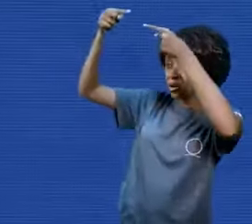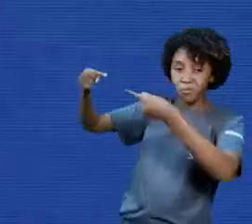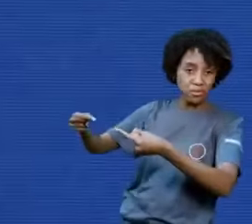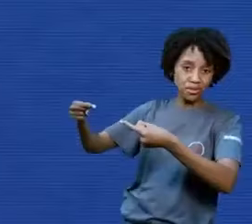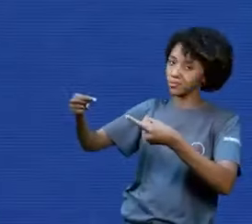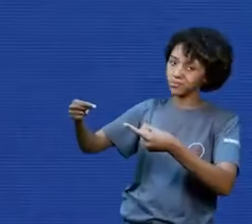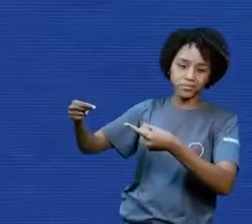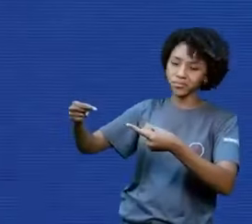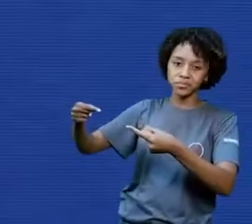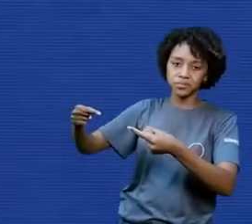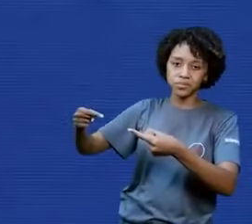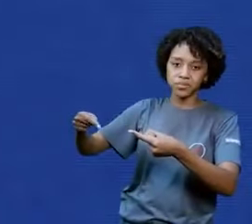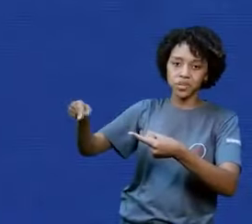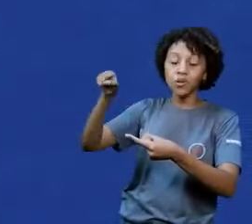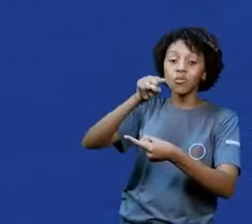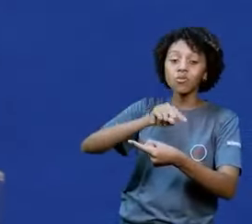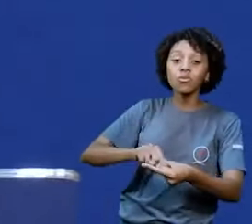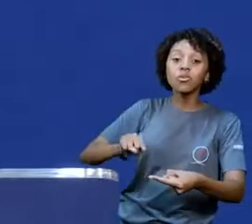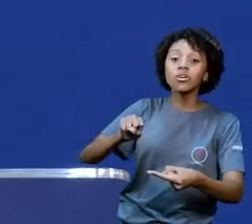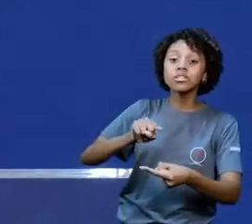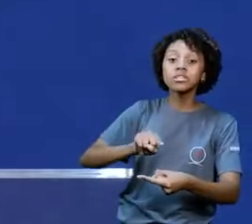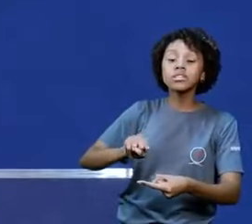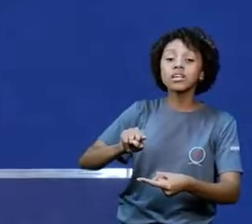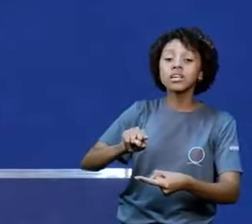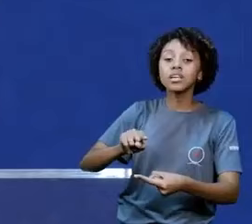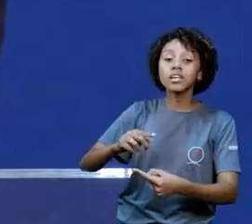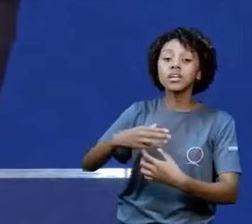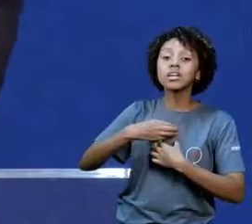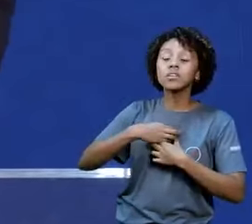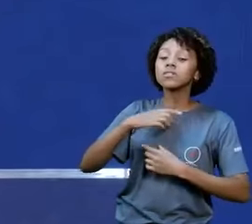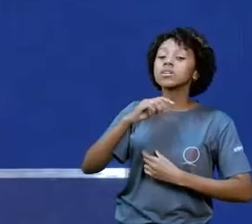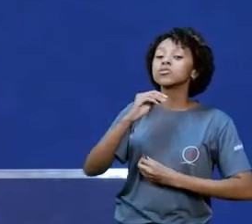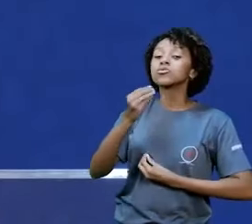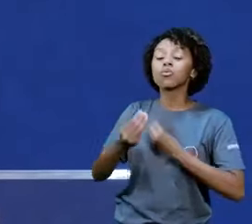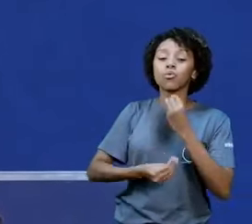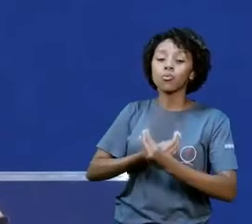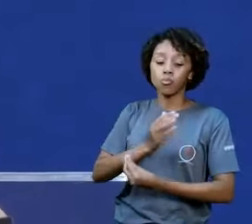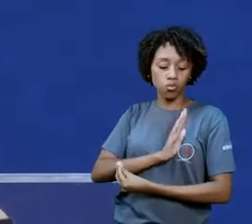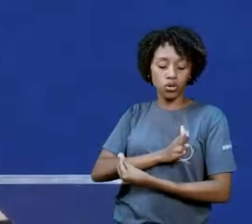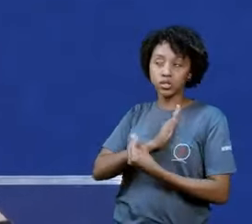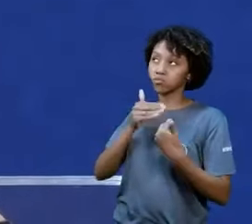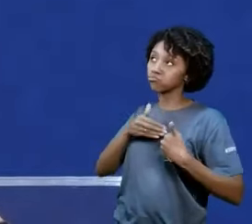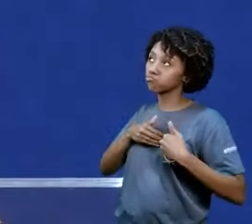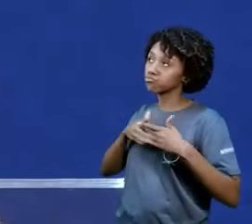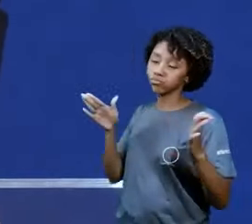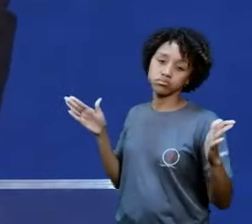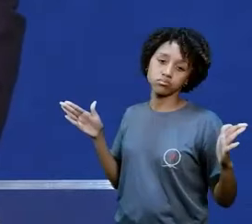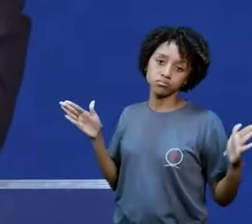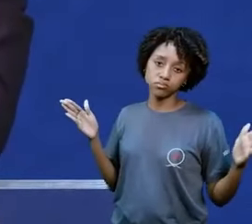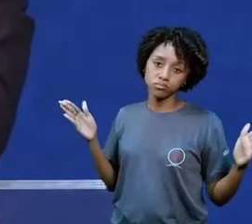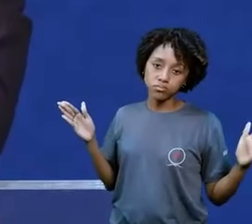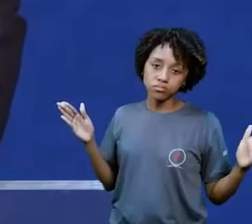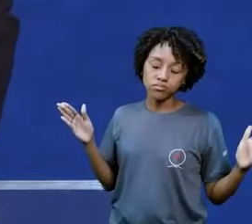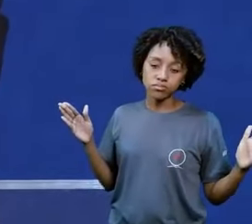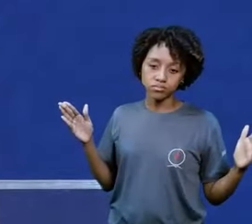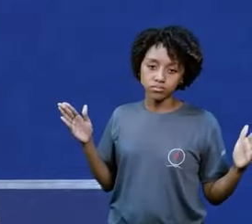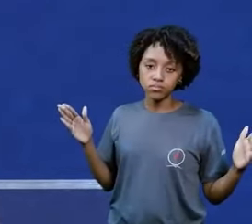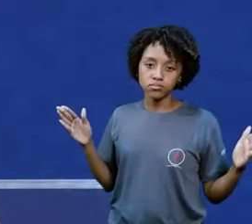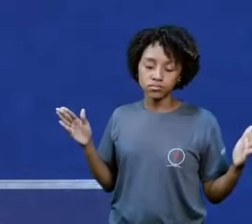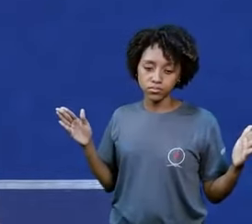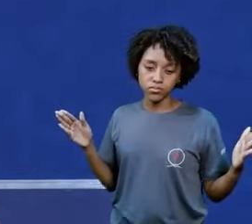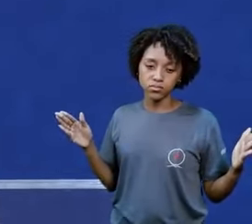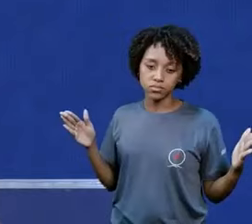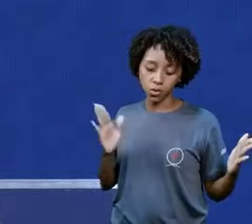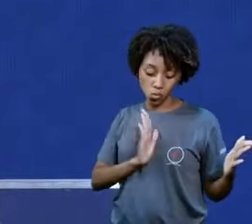a maneira que você determina para Deus se manifestar você é um coração aberto